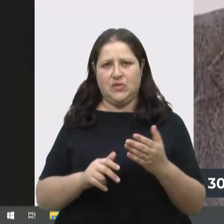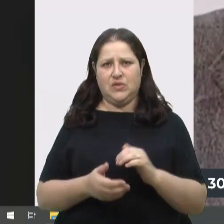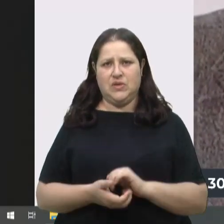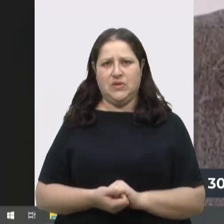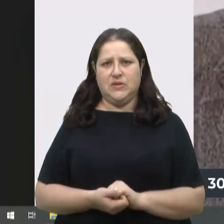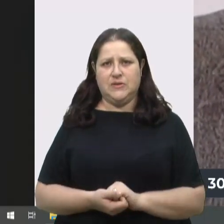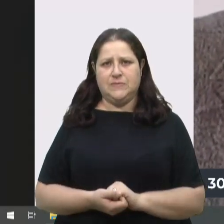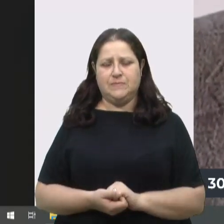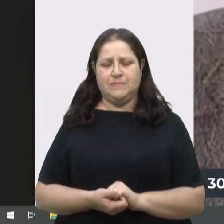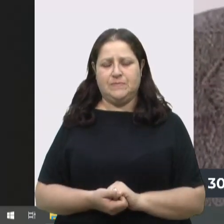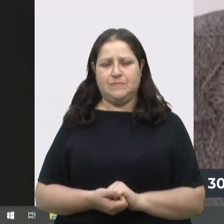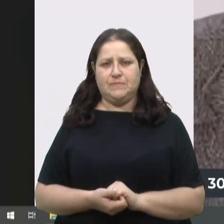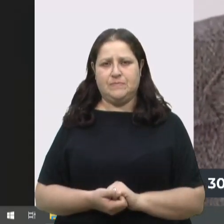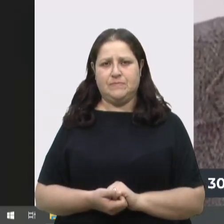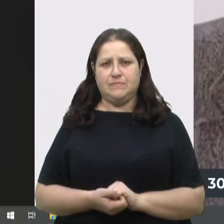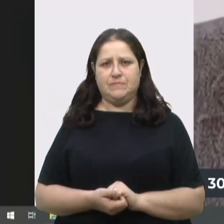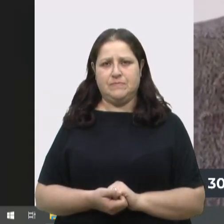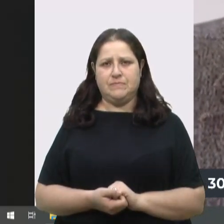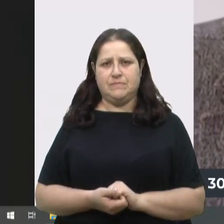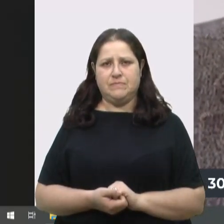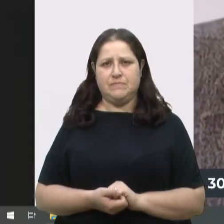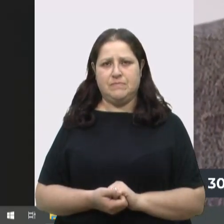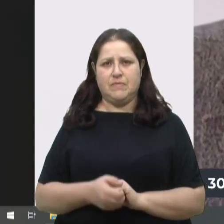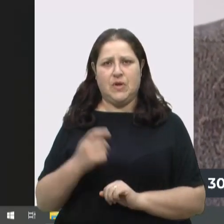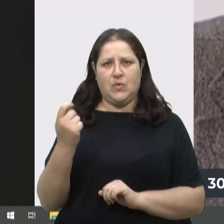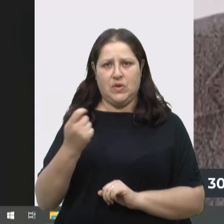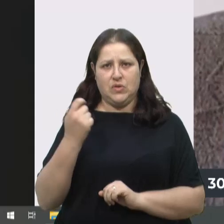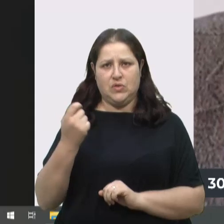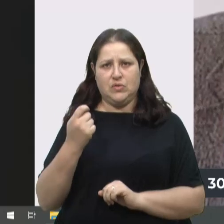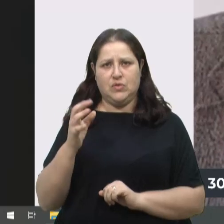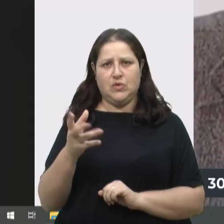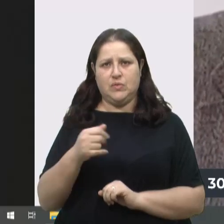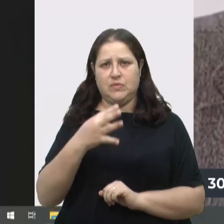Goiás e no Rio Grande do Sul. No Rio Grande do Sul, pasmem,